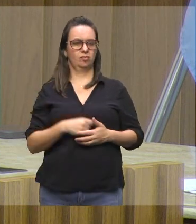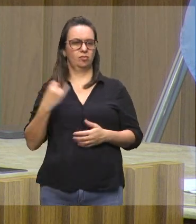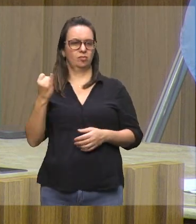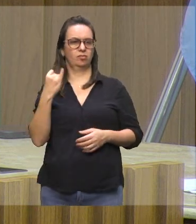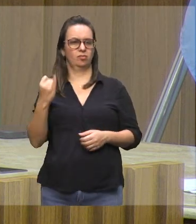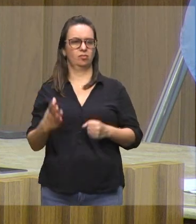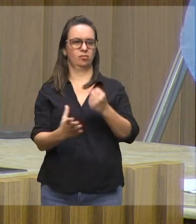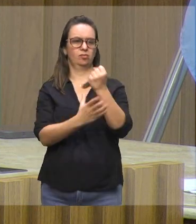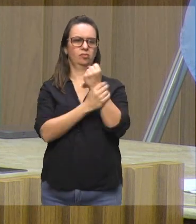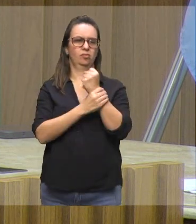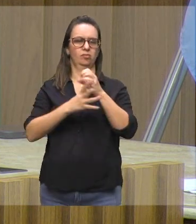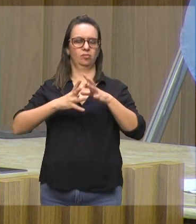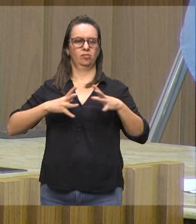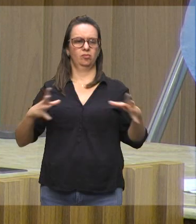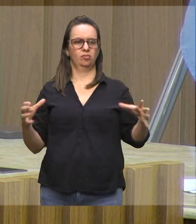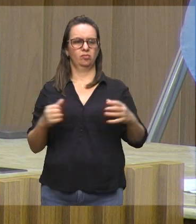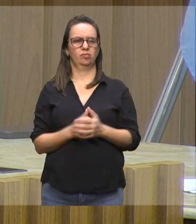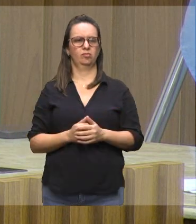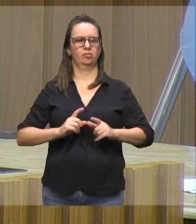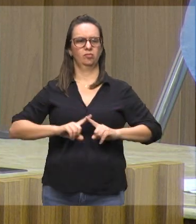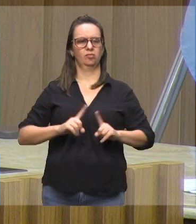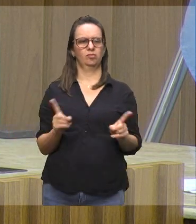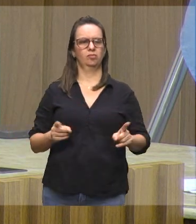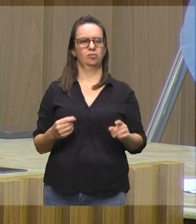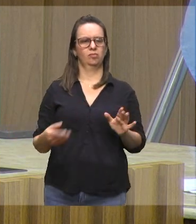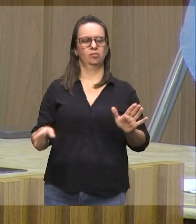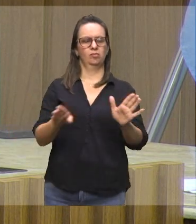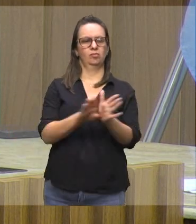na escola aumente, mas ele traz em si